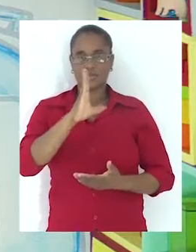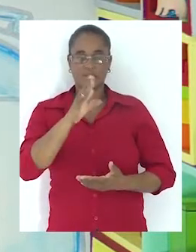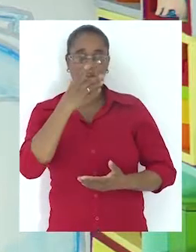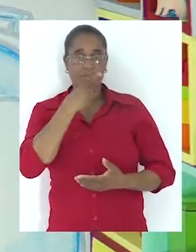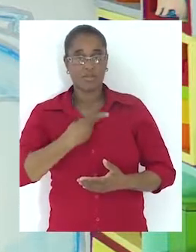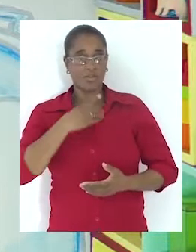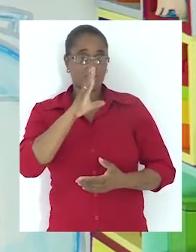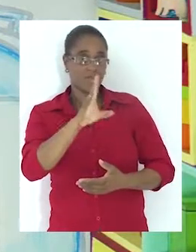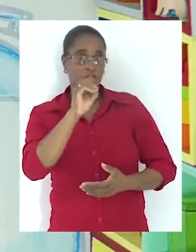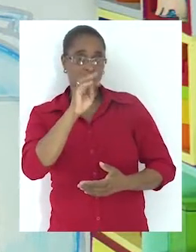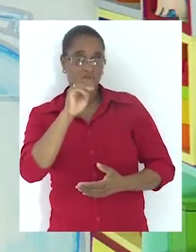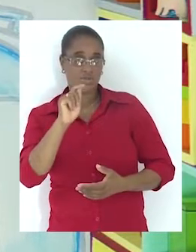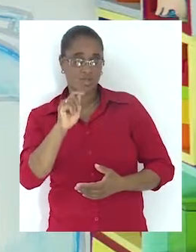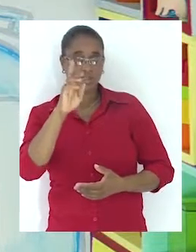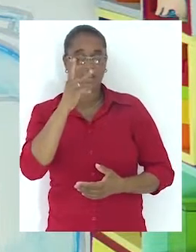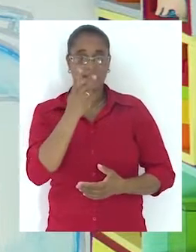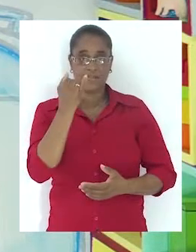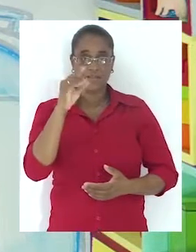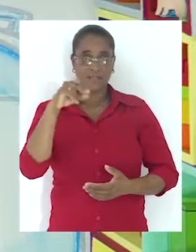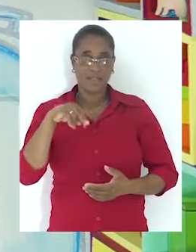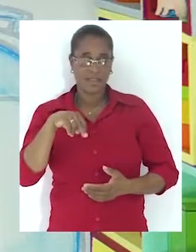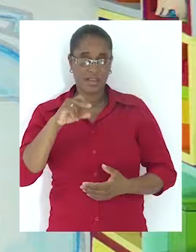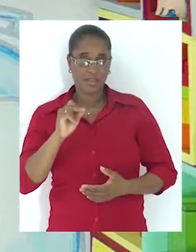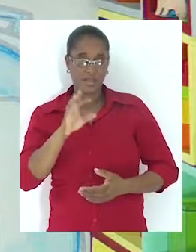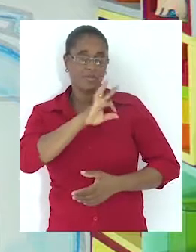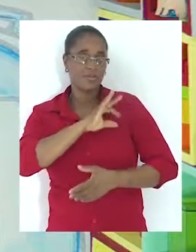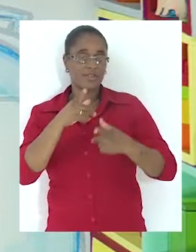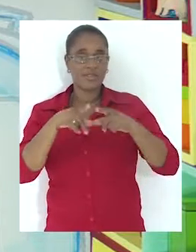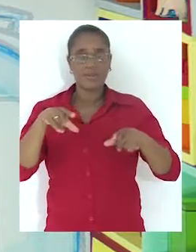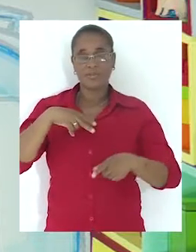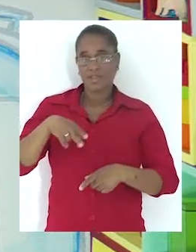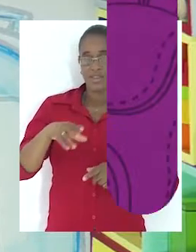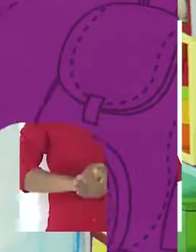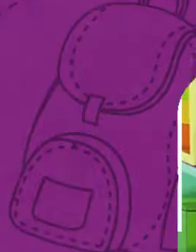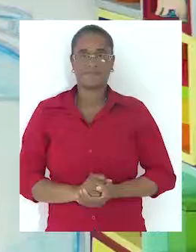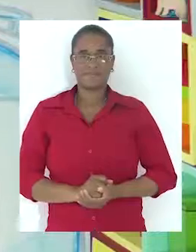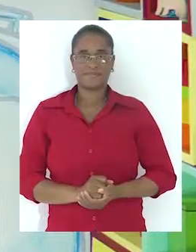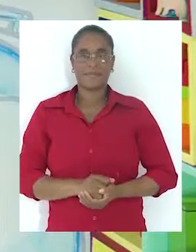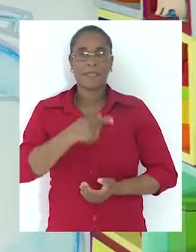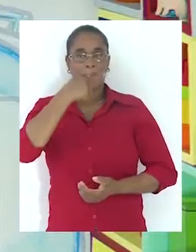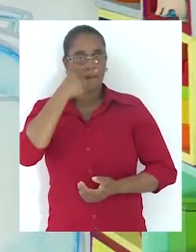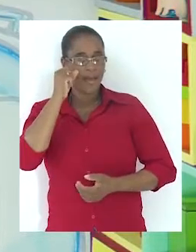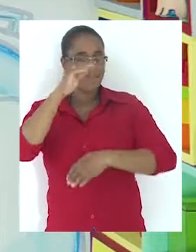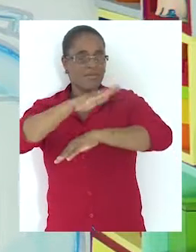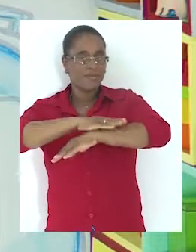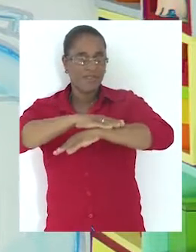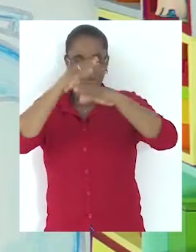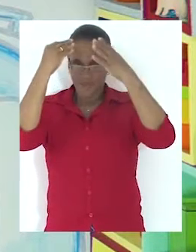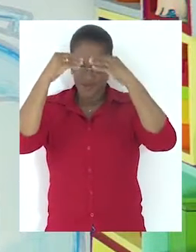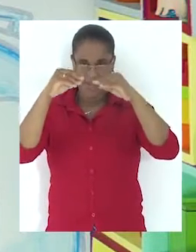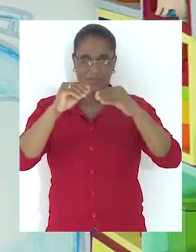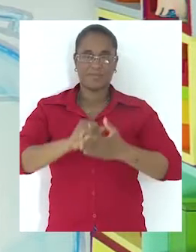José Ramos Viana, professor de língua portuguesa do 8º ano de escolaridade, pais encarregados de